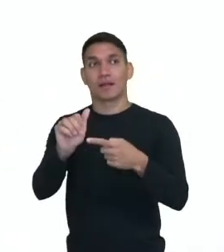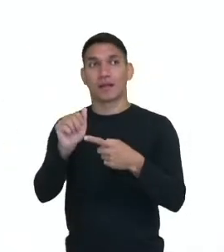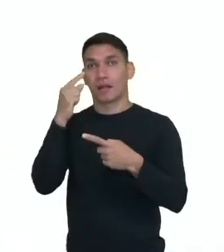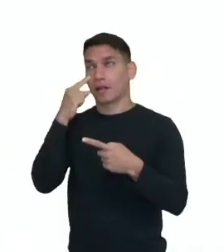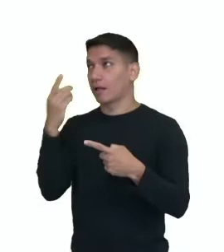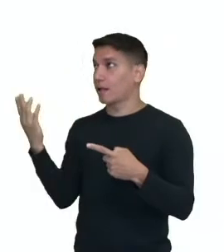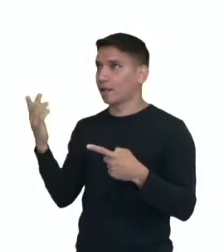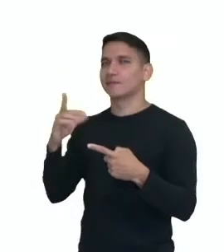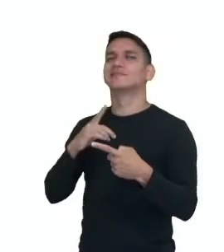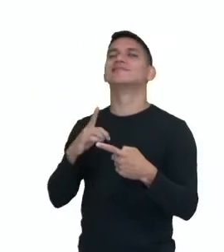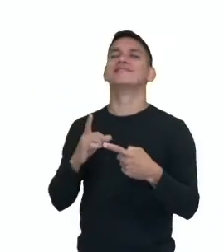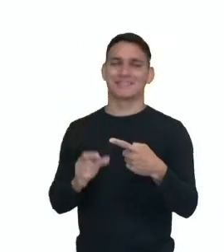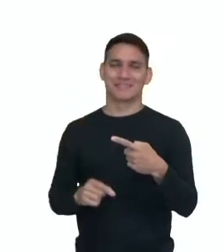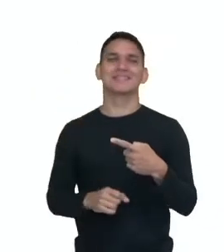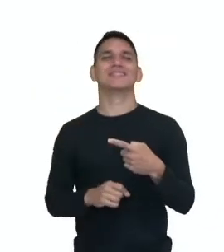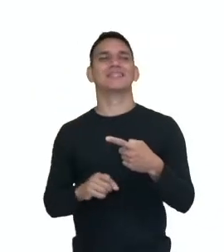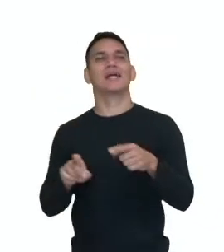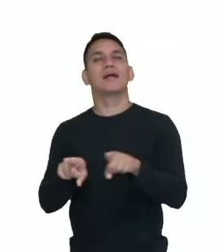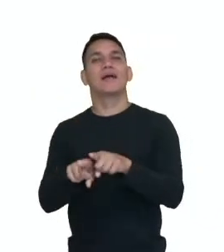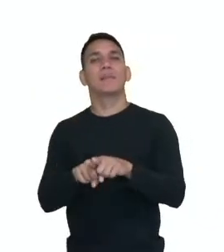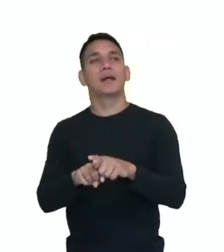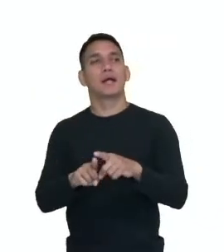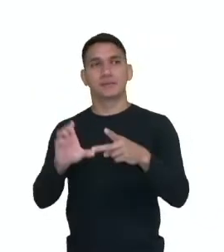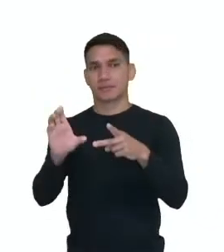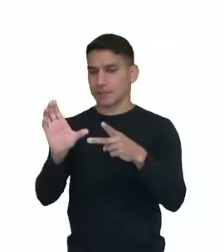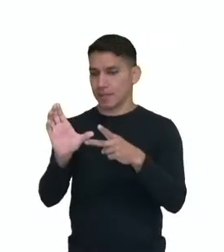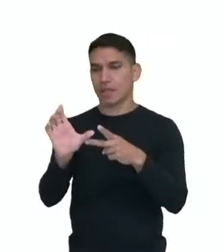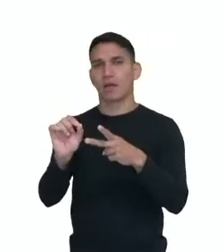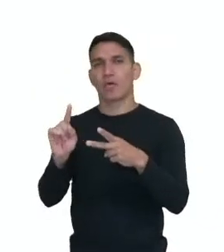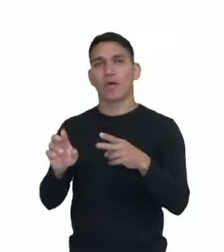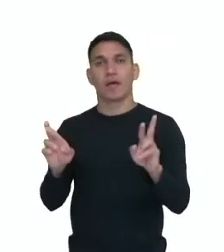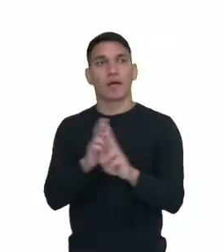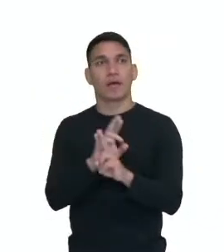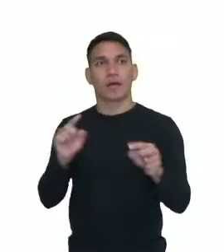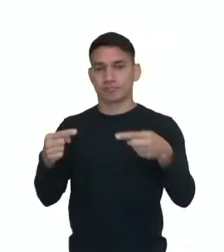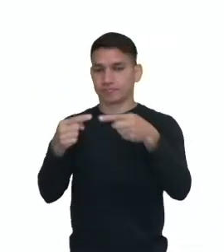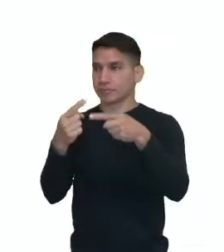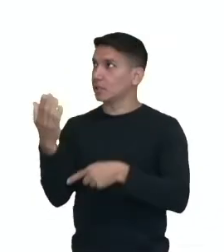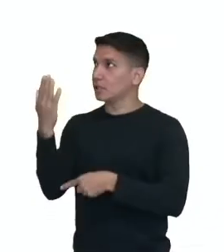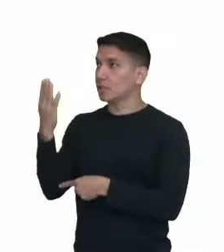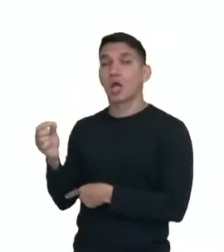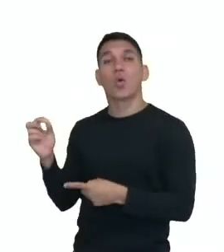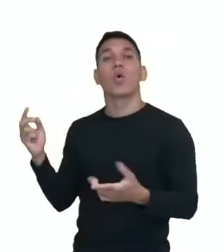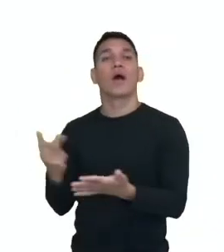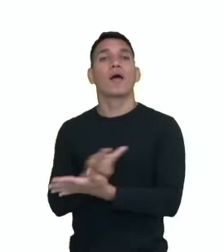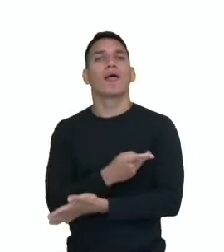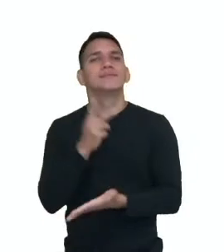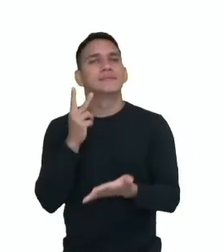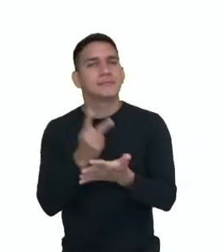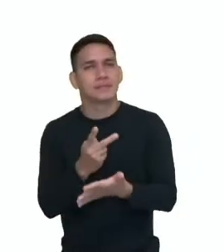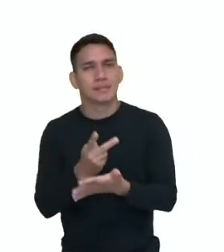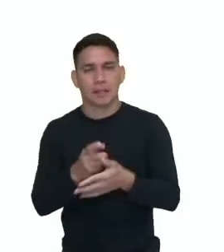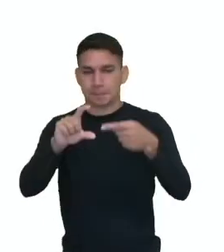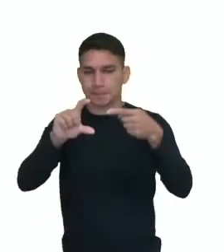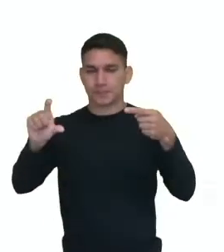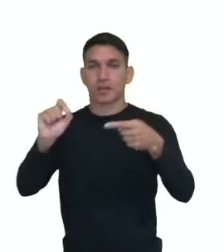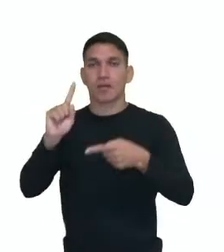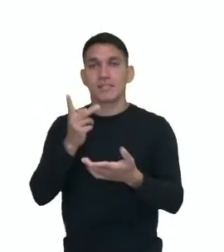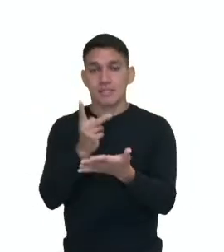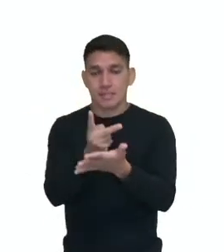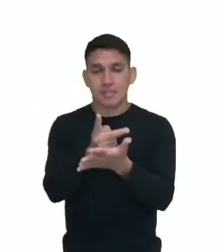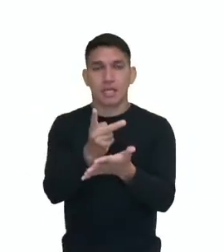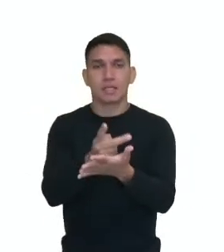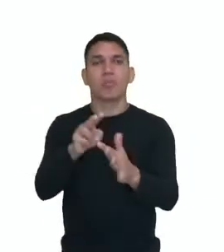advérbio e letra C, pronome relativo. Isso mesmo. No primeiro enunciado, nós temos o advérbio sempre, que justifica o